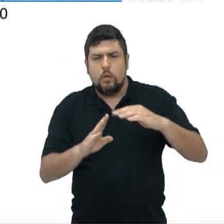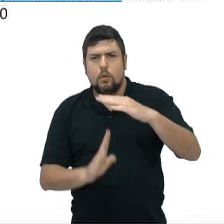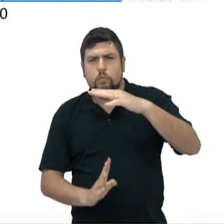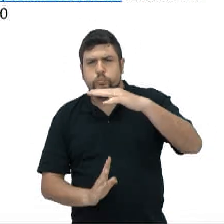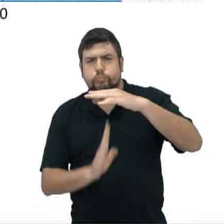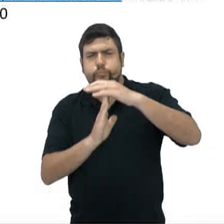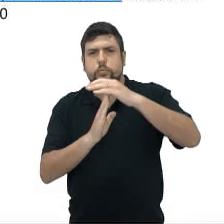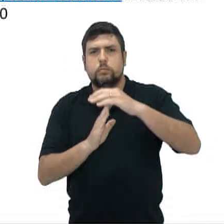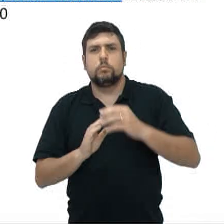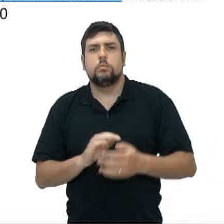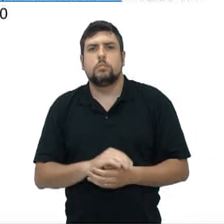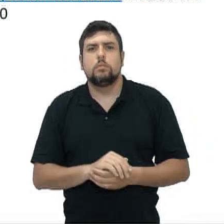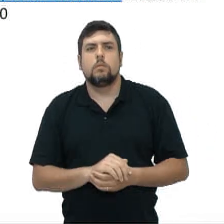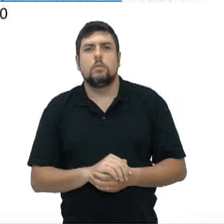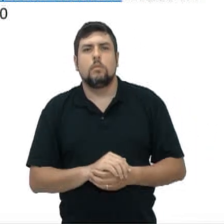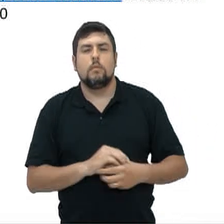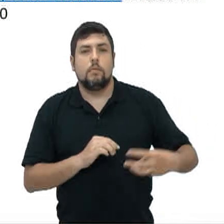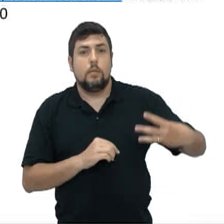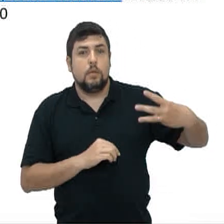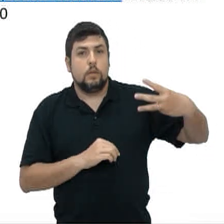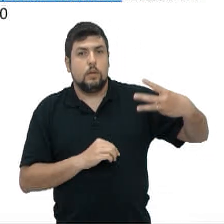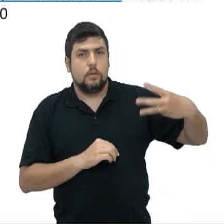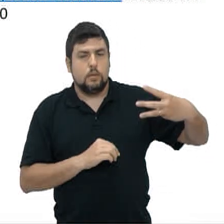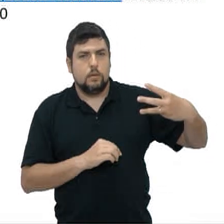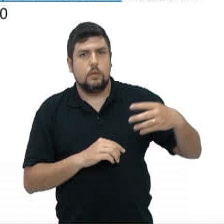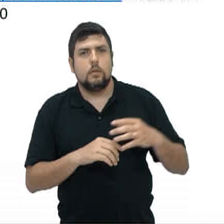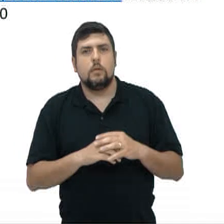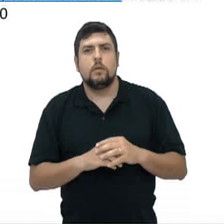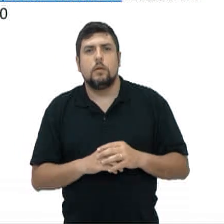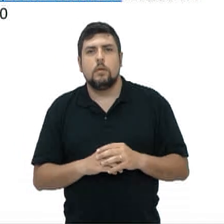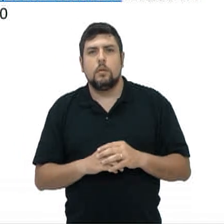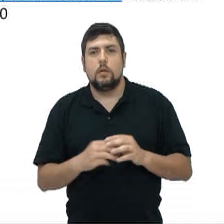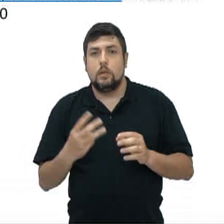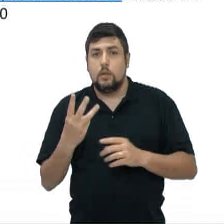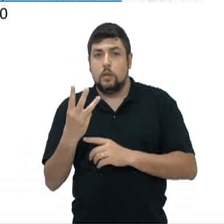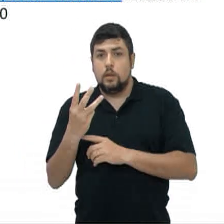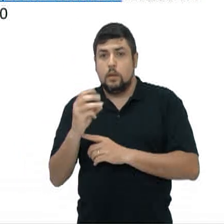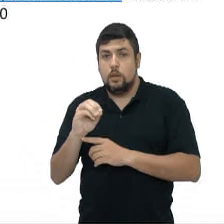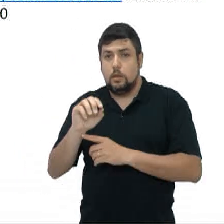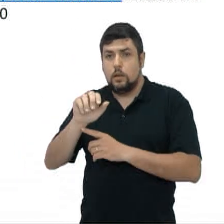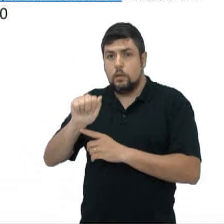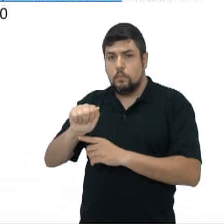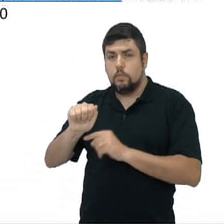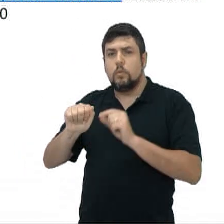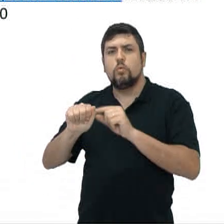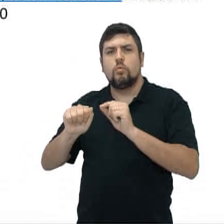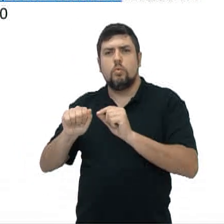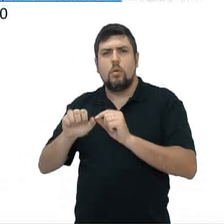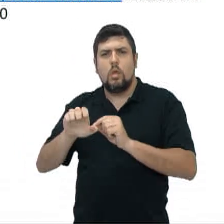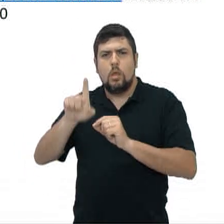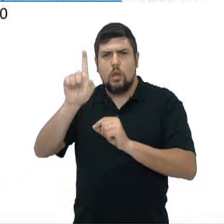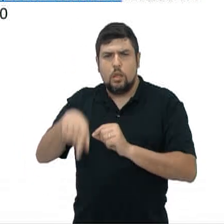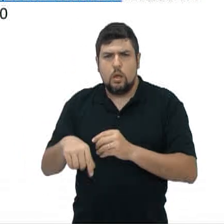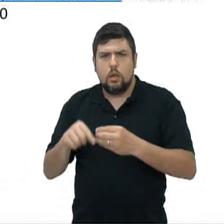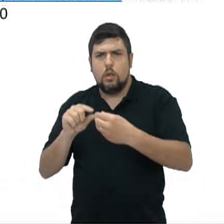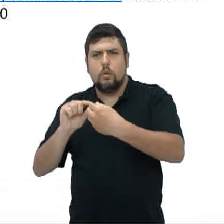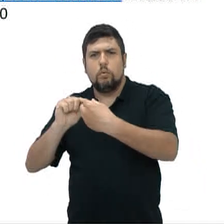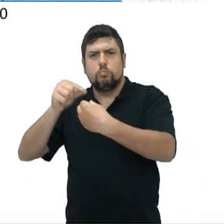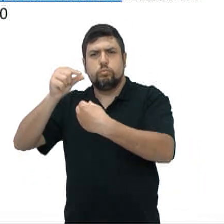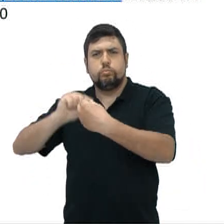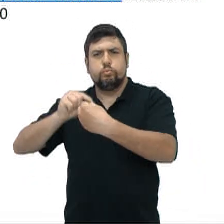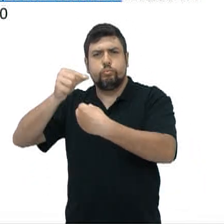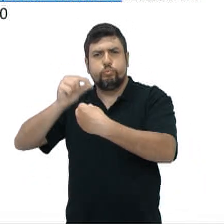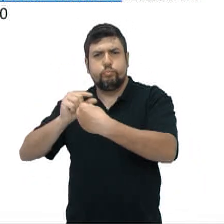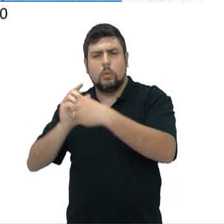do fio. E a alternativa 3, 30 amperes é o máximo de corrente que pode passar